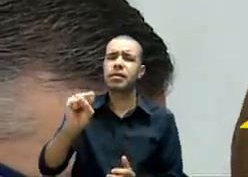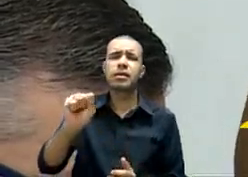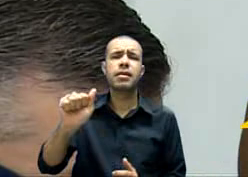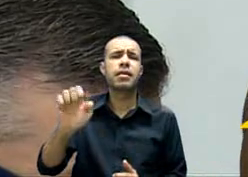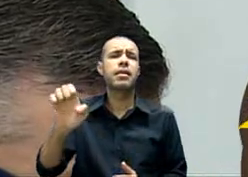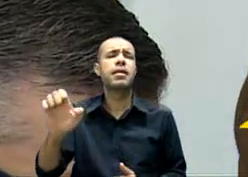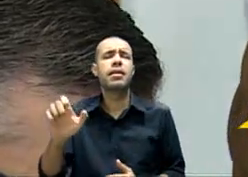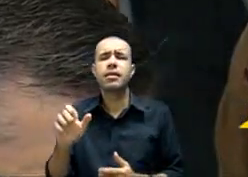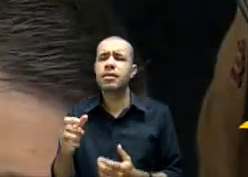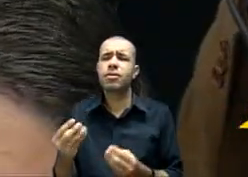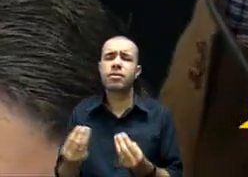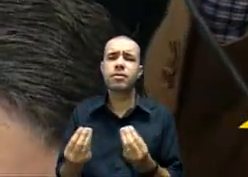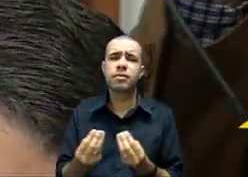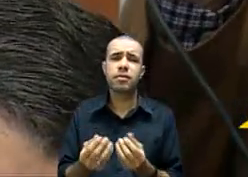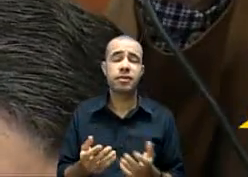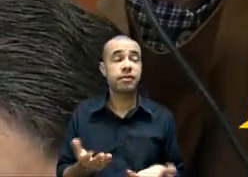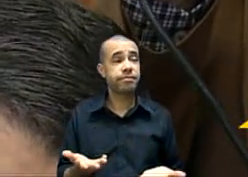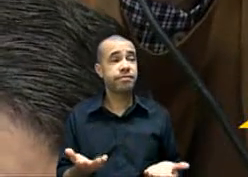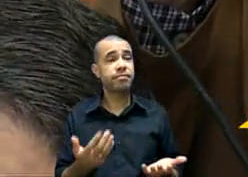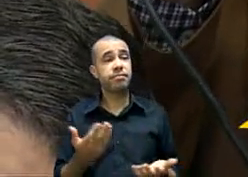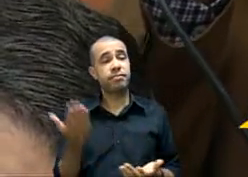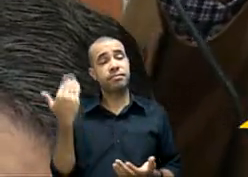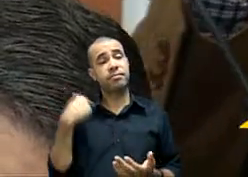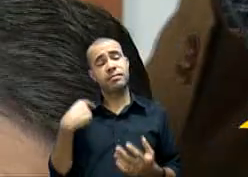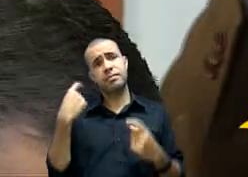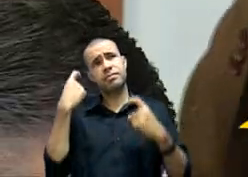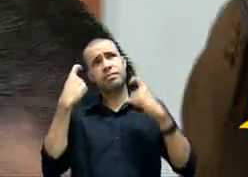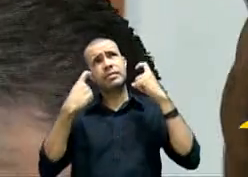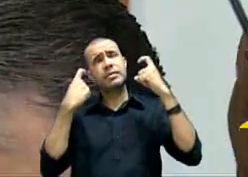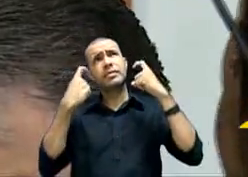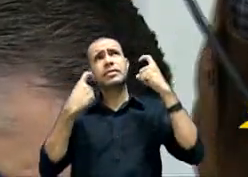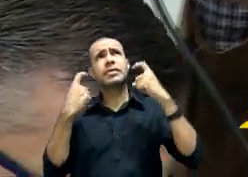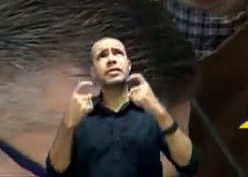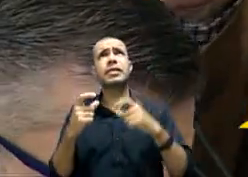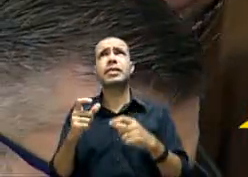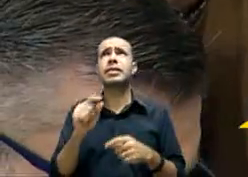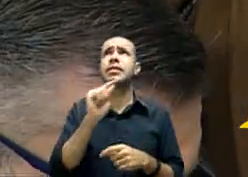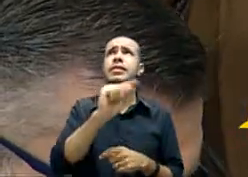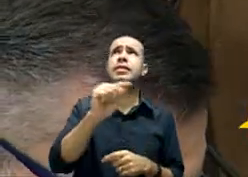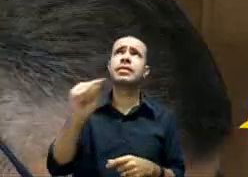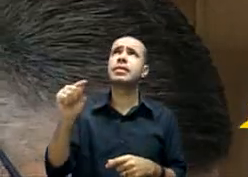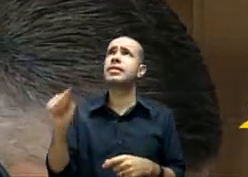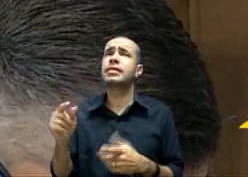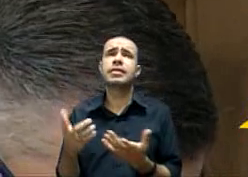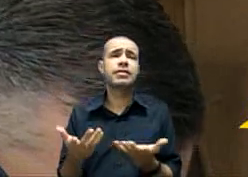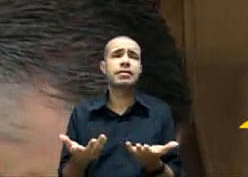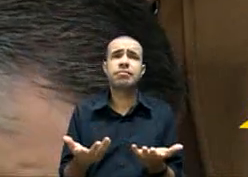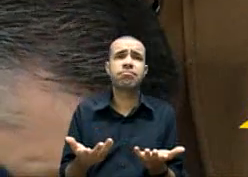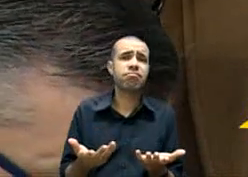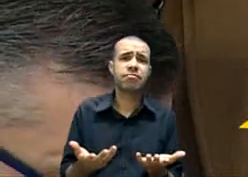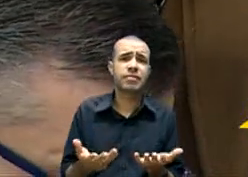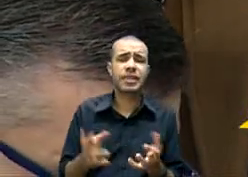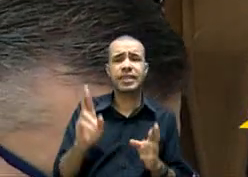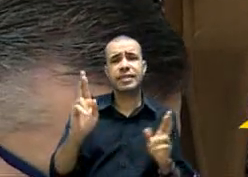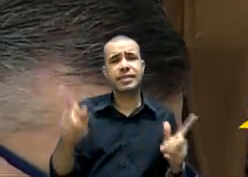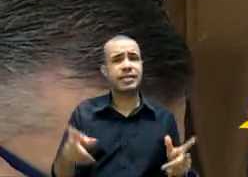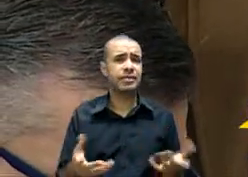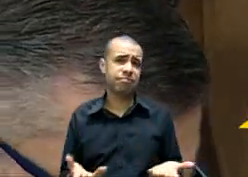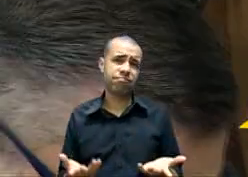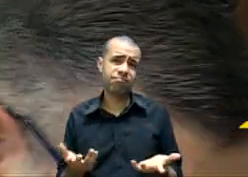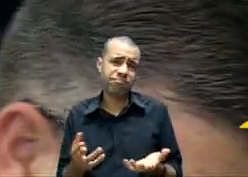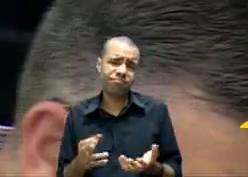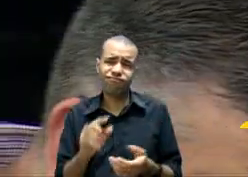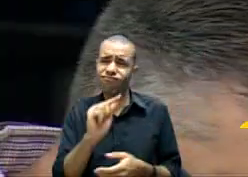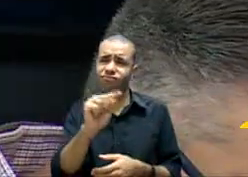em não colocar a autarquia, né? A empresa pública não, porque a autarquia é diferente de empresa